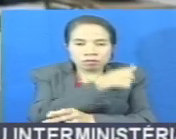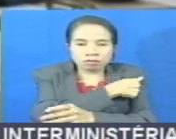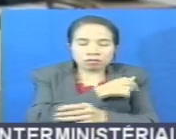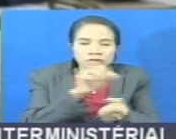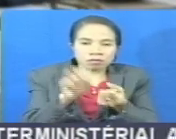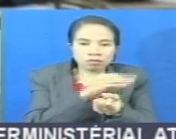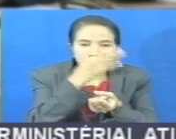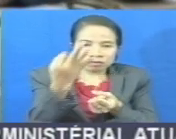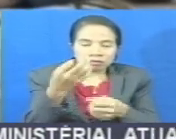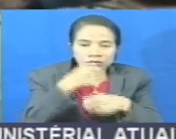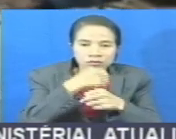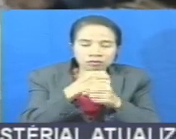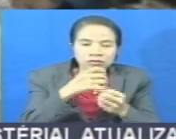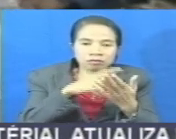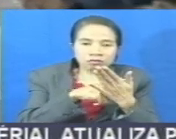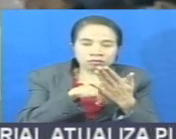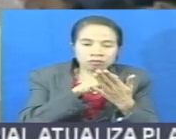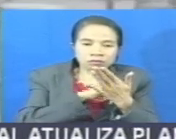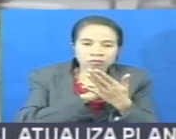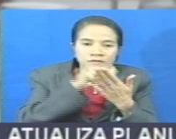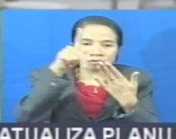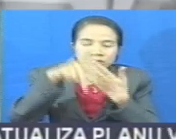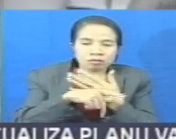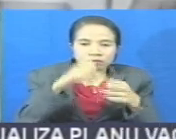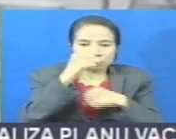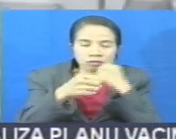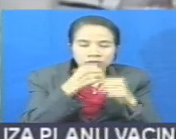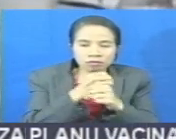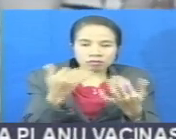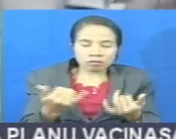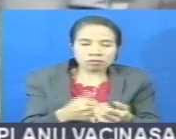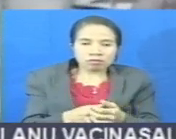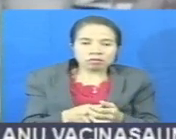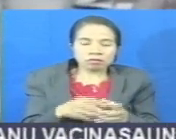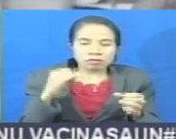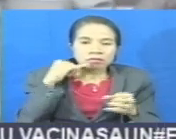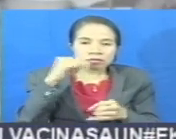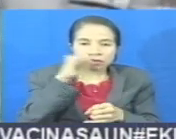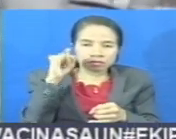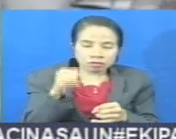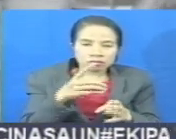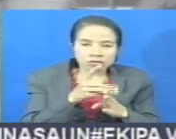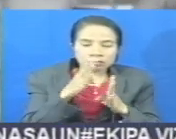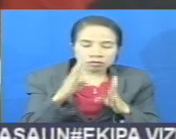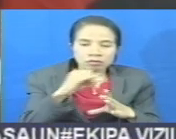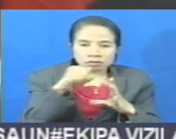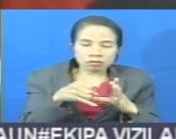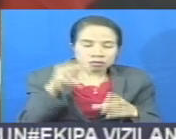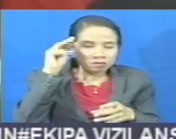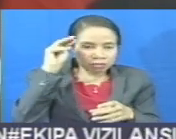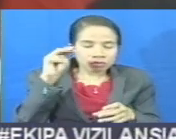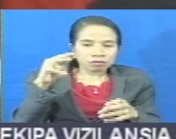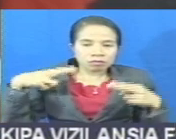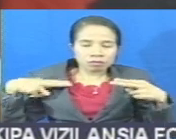COVID-19. Deve ser halau e fulano abril, tinang, né? E a entrevista, diretora-geral Ministério da Saúde, Odete da